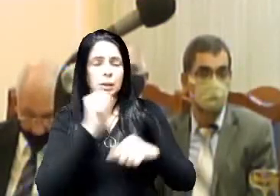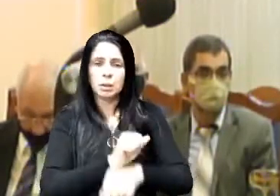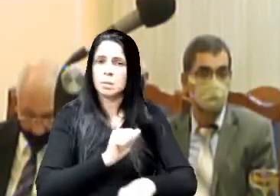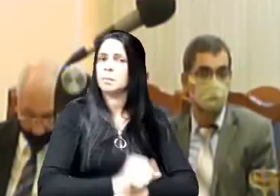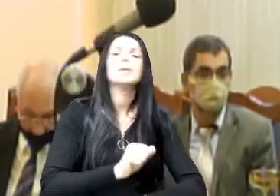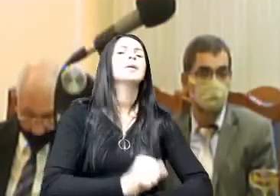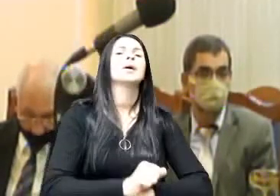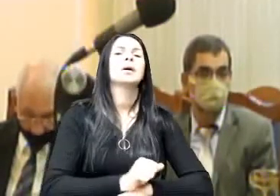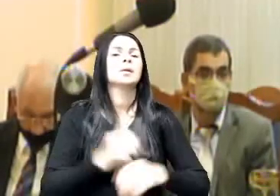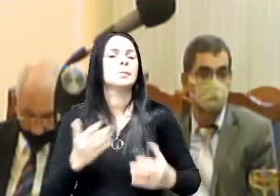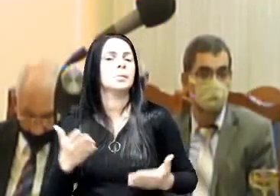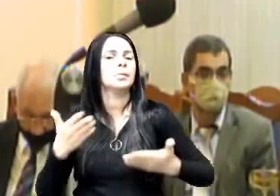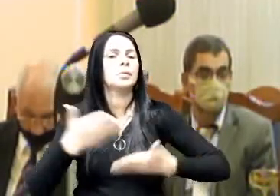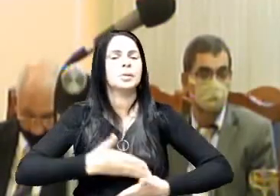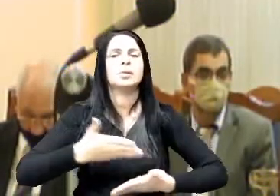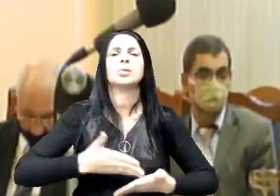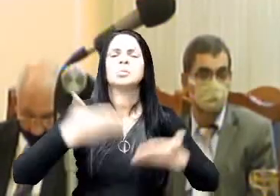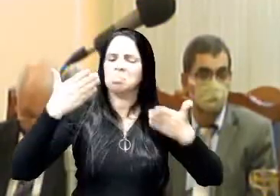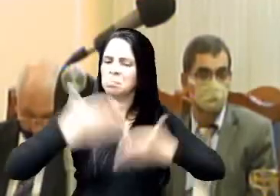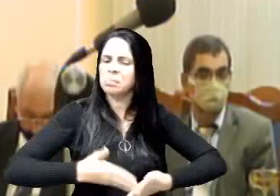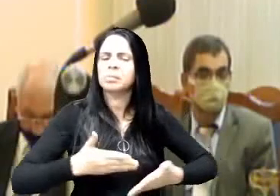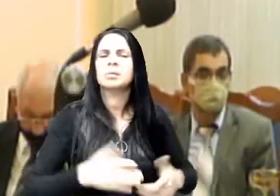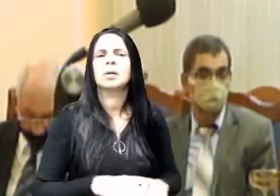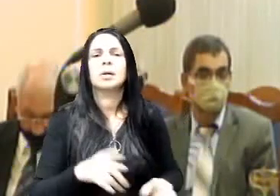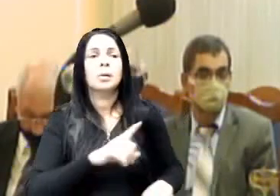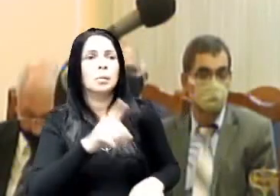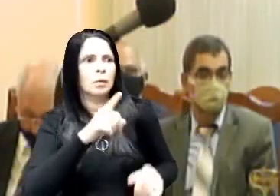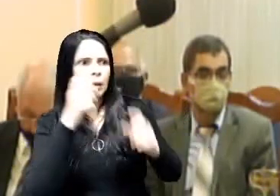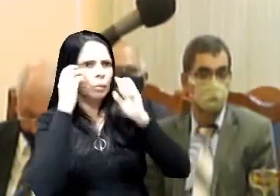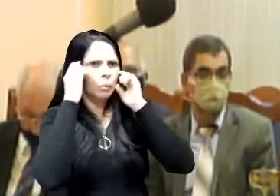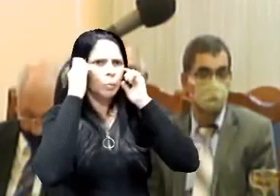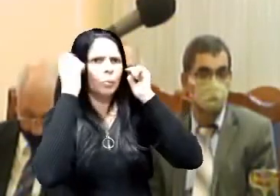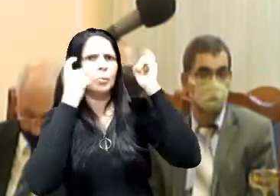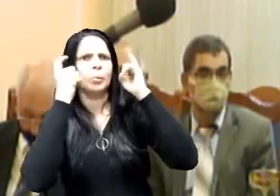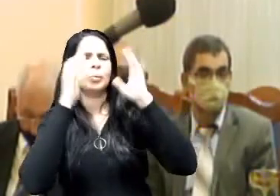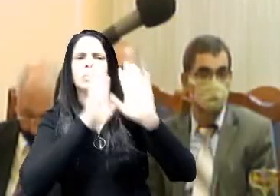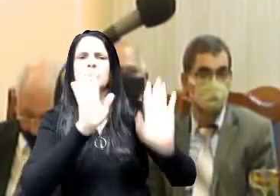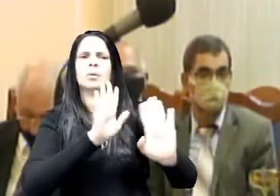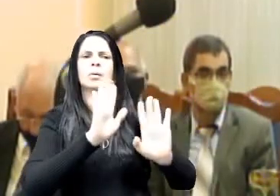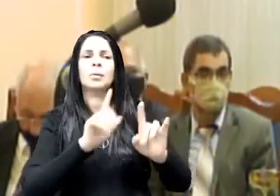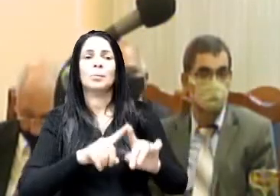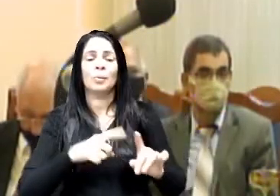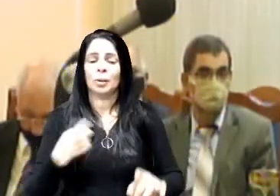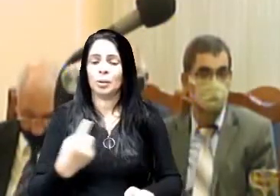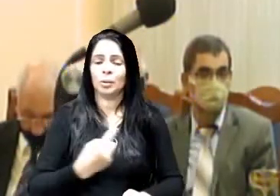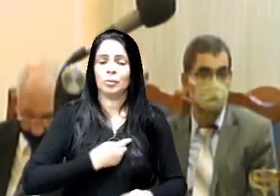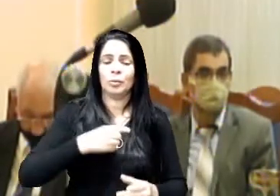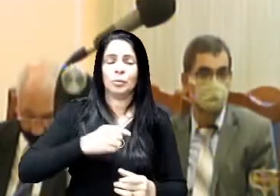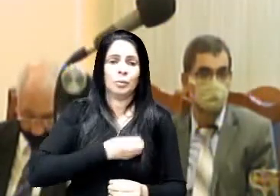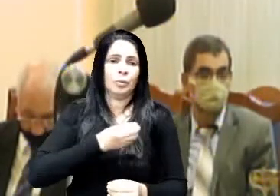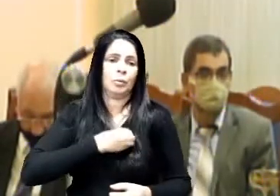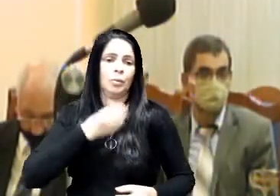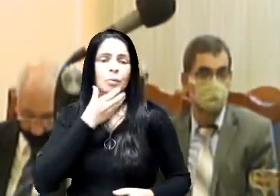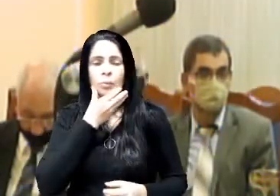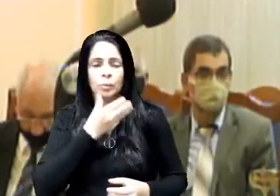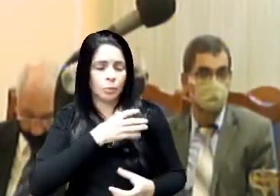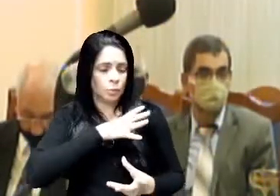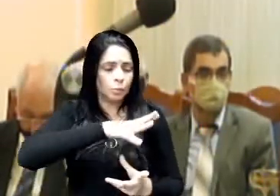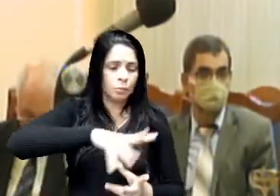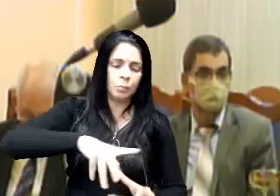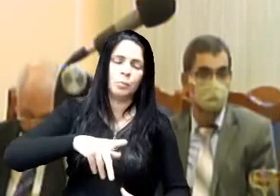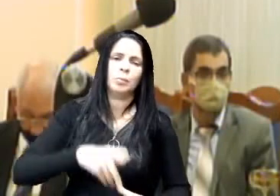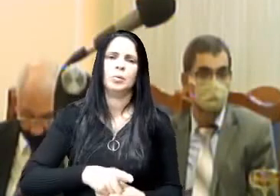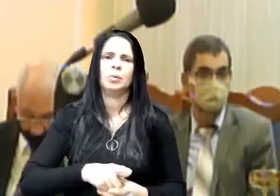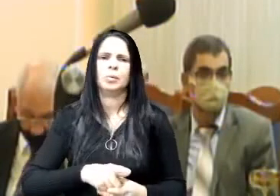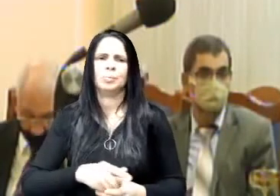Não é para estranhar, não. É até para esperar. Vivemos em um mundo caído, irmãos. Vivemos em um mundo